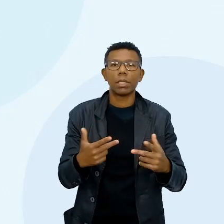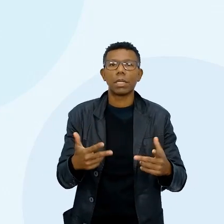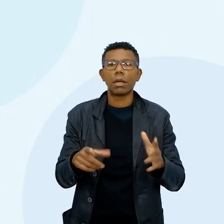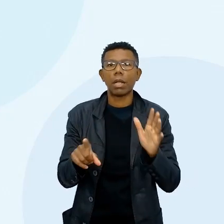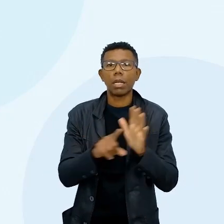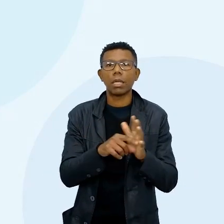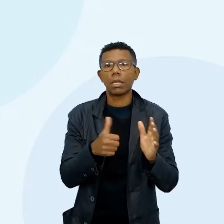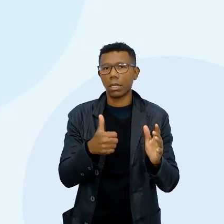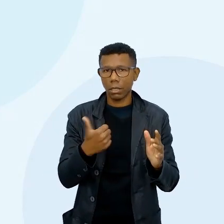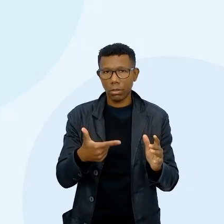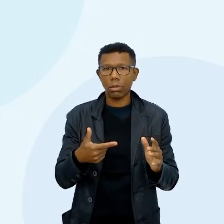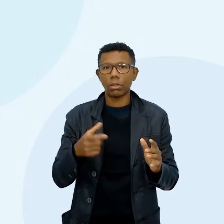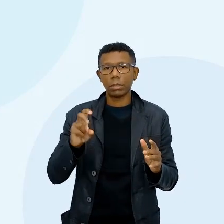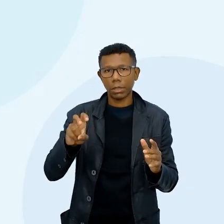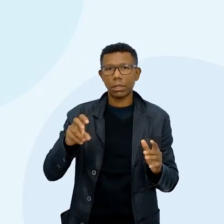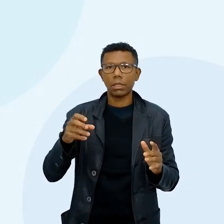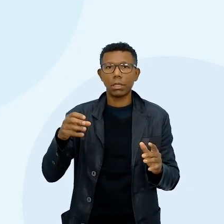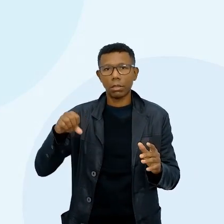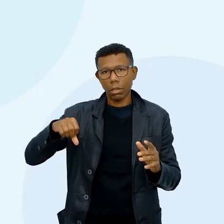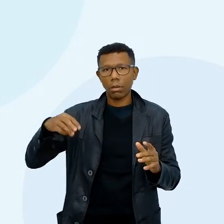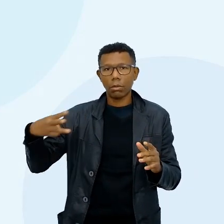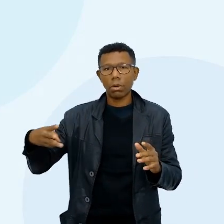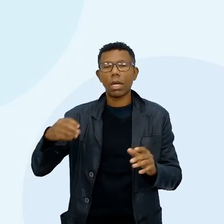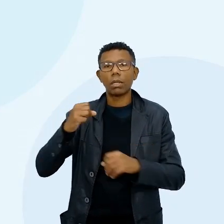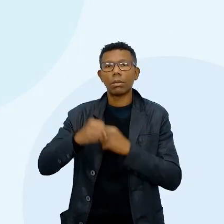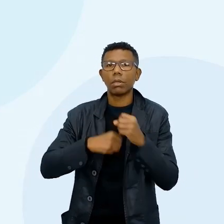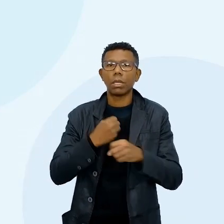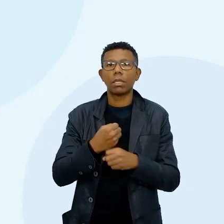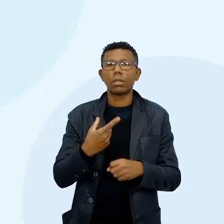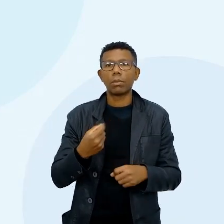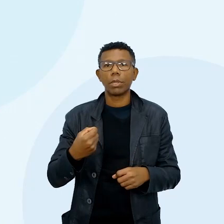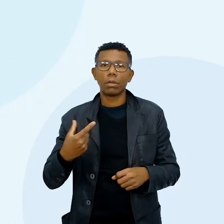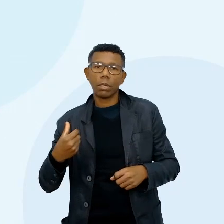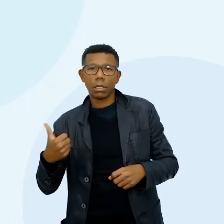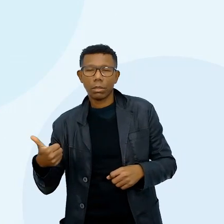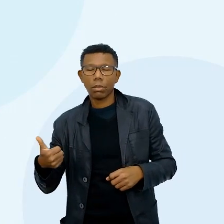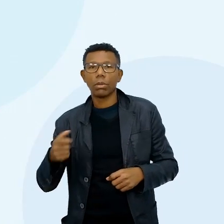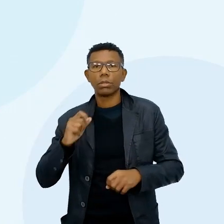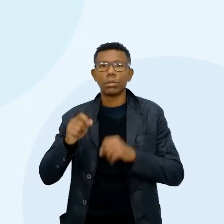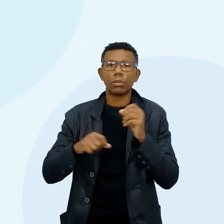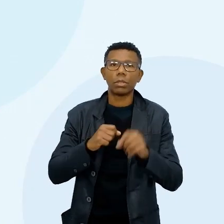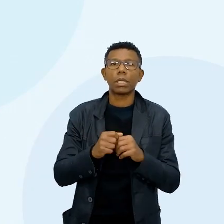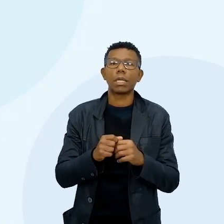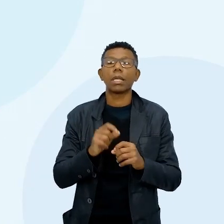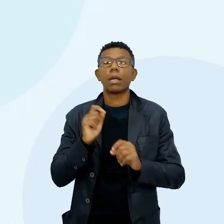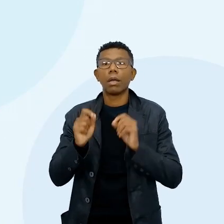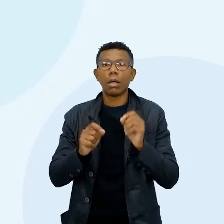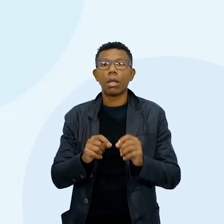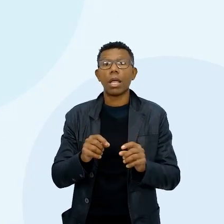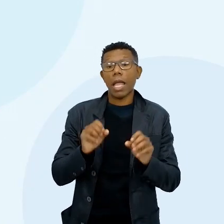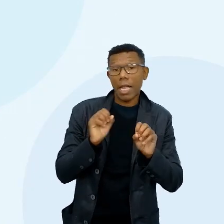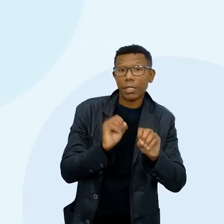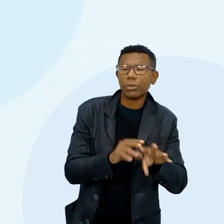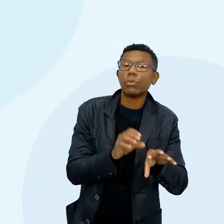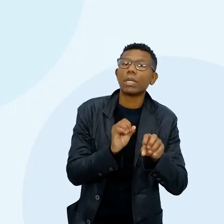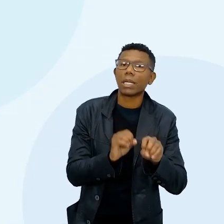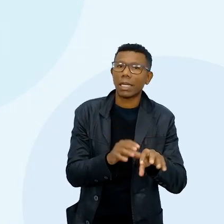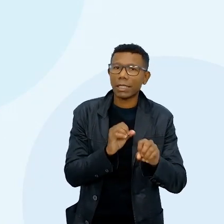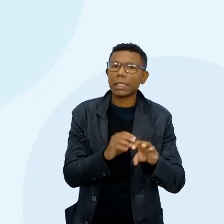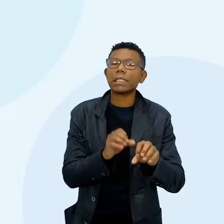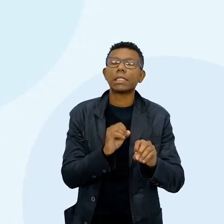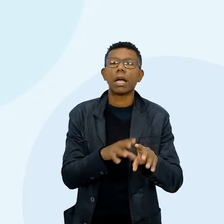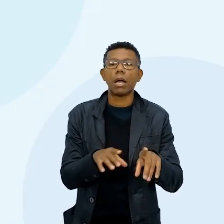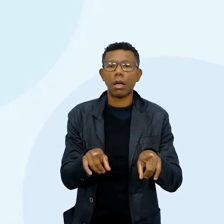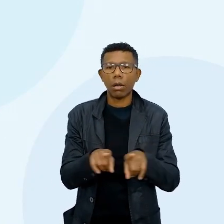Lei 12.594 de 2012, que institui o Sistema Nacional de Atendimento Socioeducativo, né, o